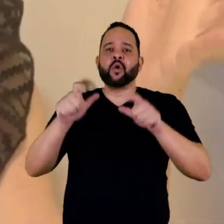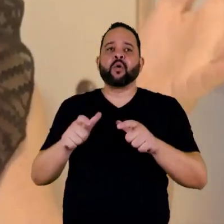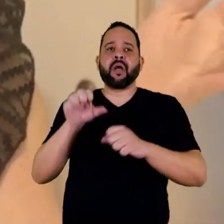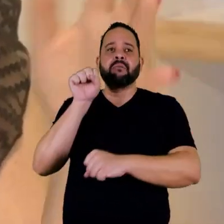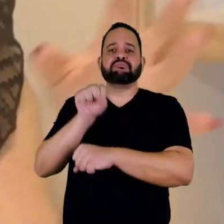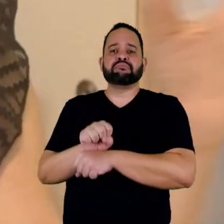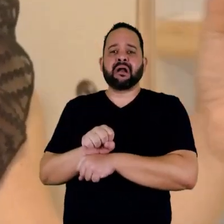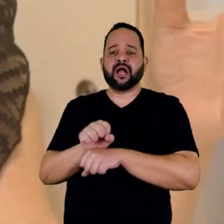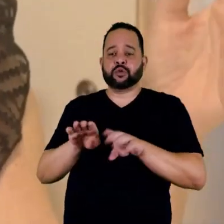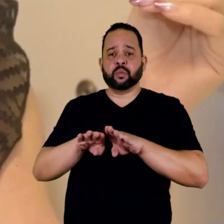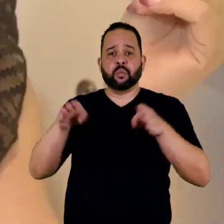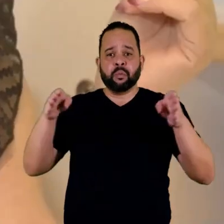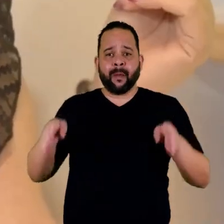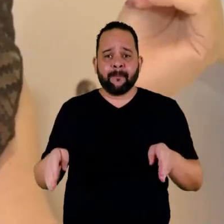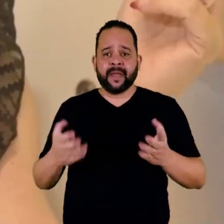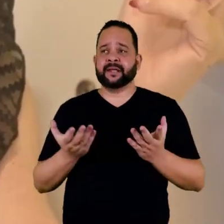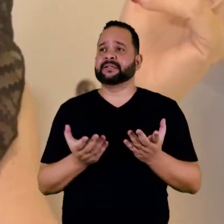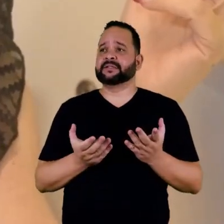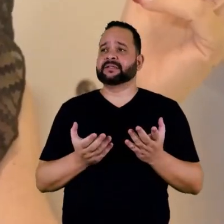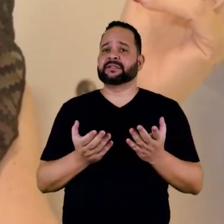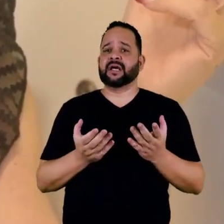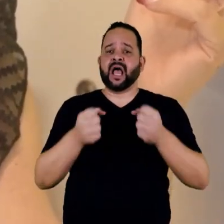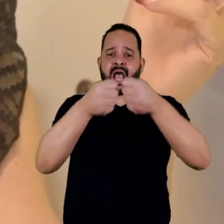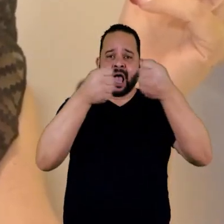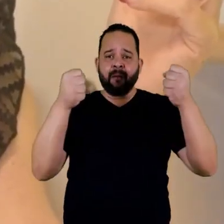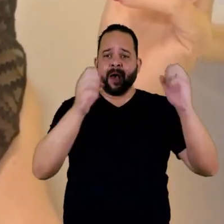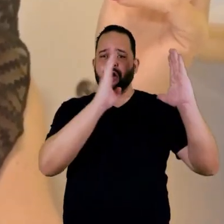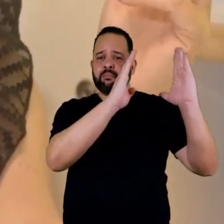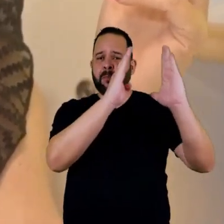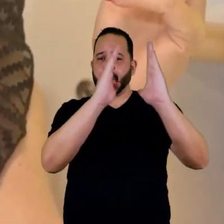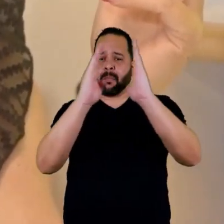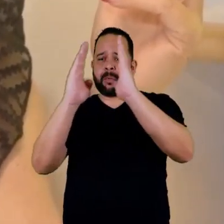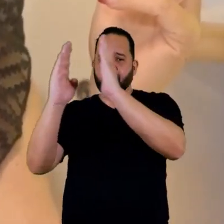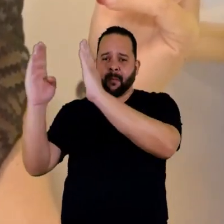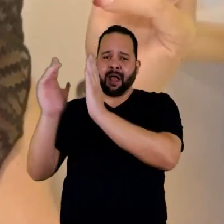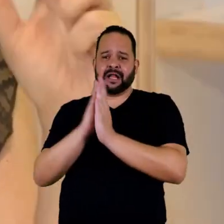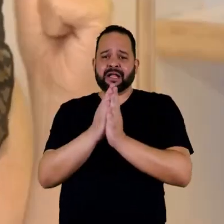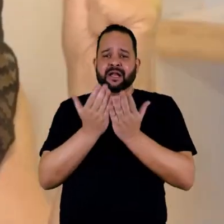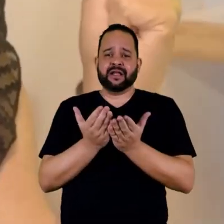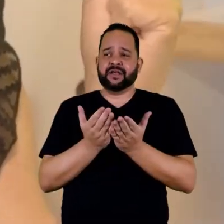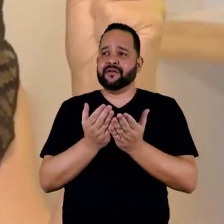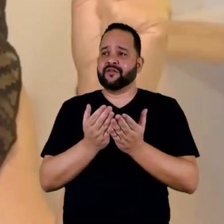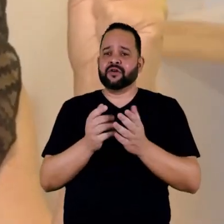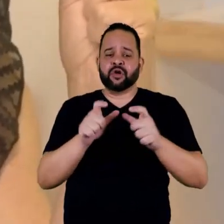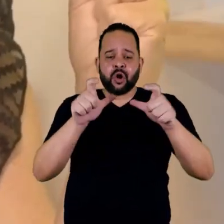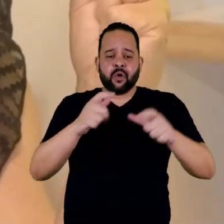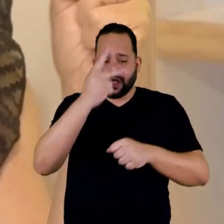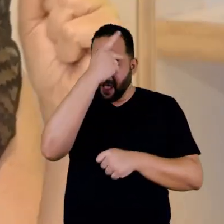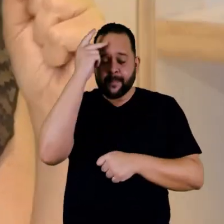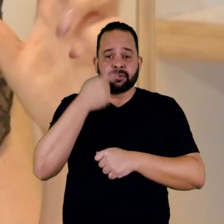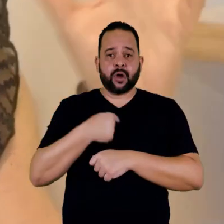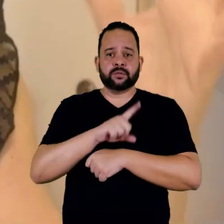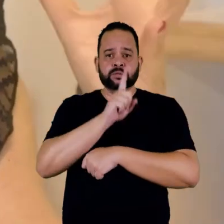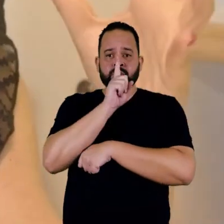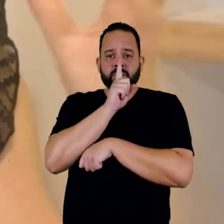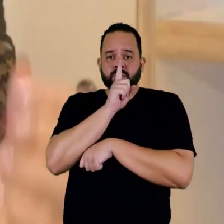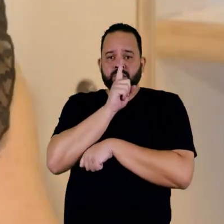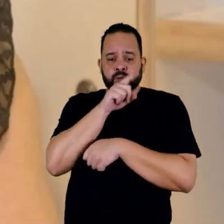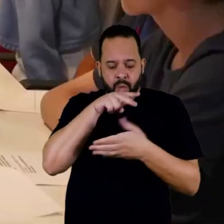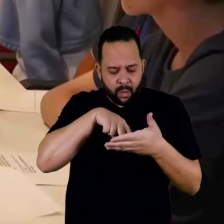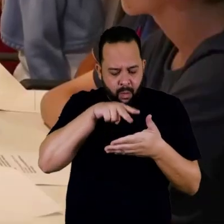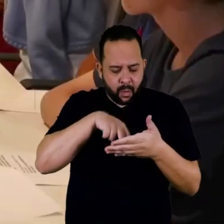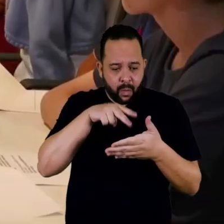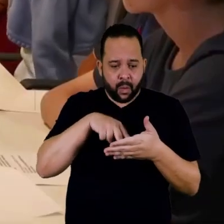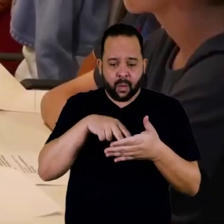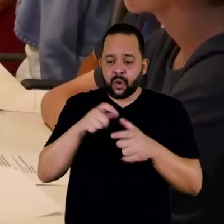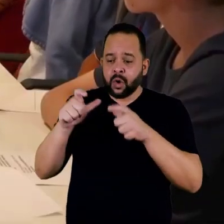estático né uma mesa vários armários livrinhos silêncio absoluto e dentro deste lugar